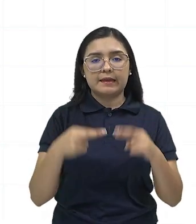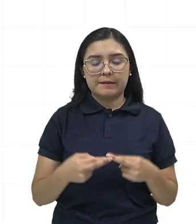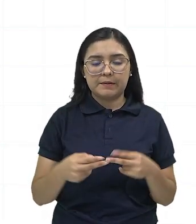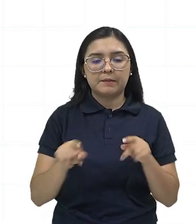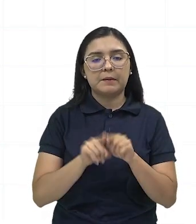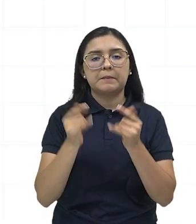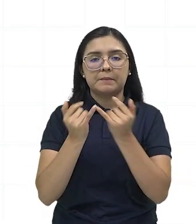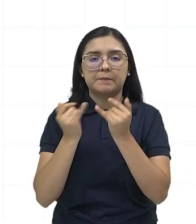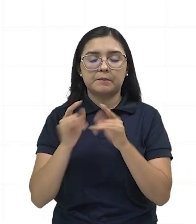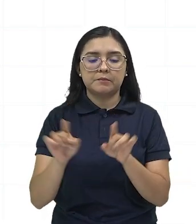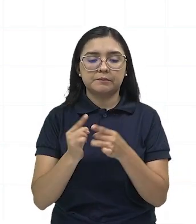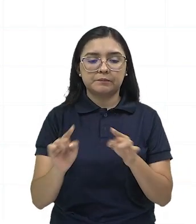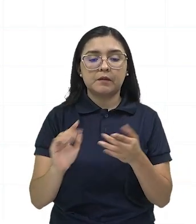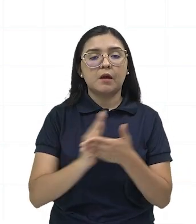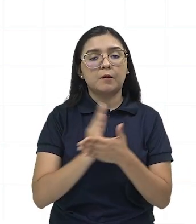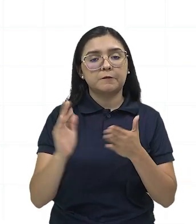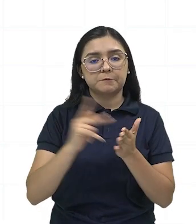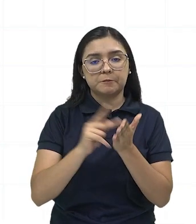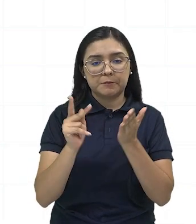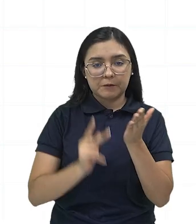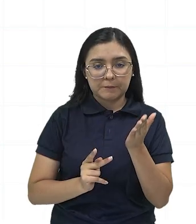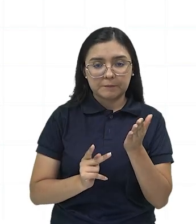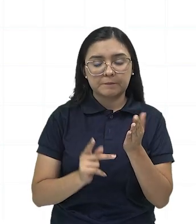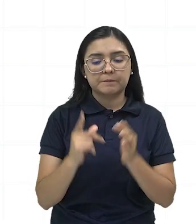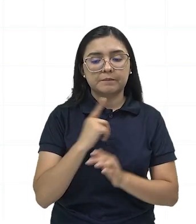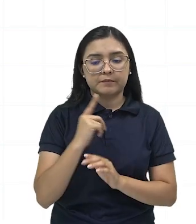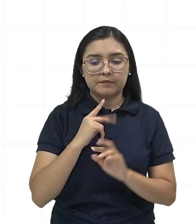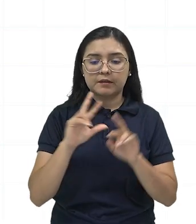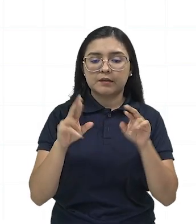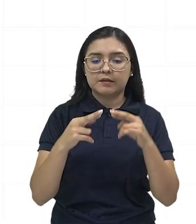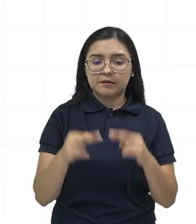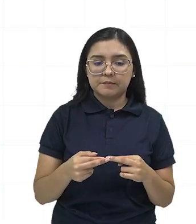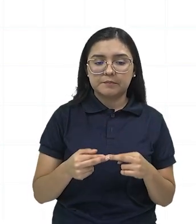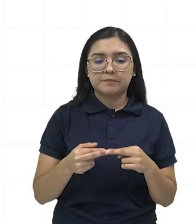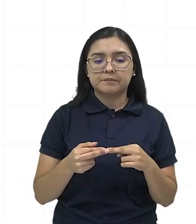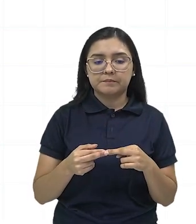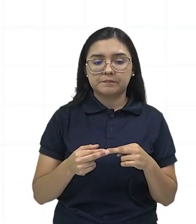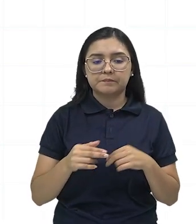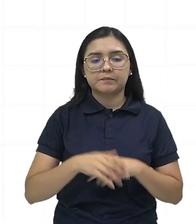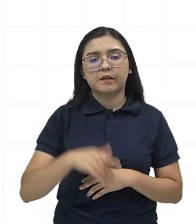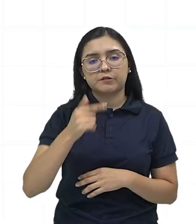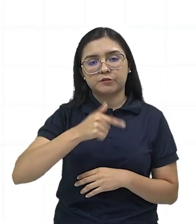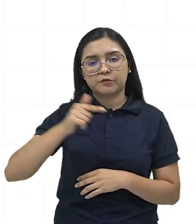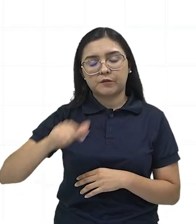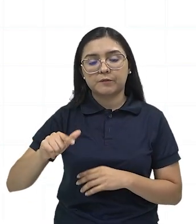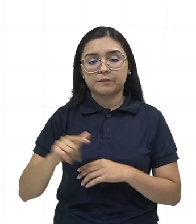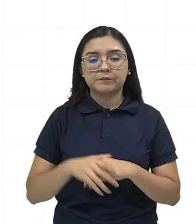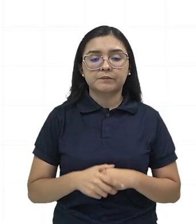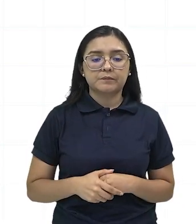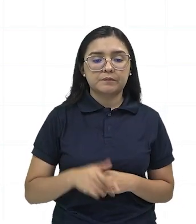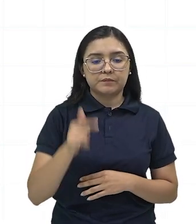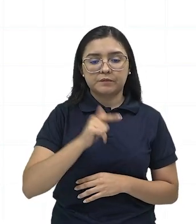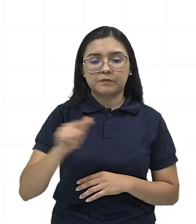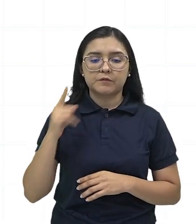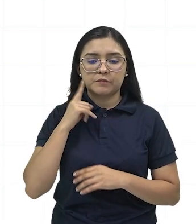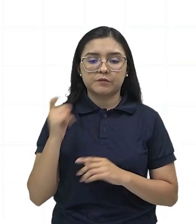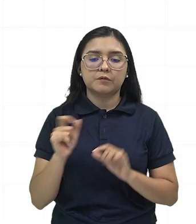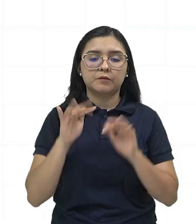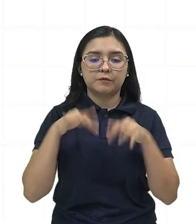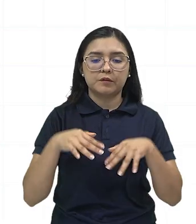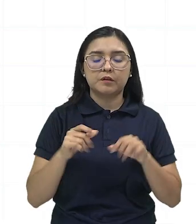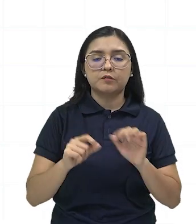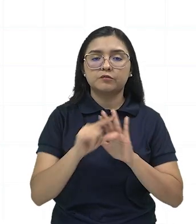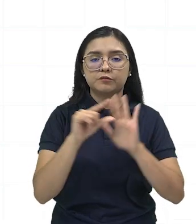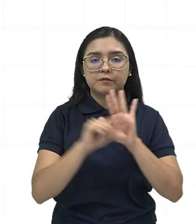da música. Alguns poemas, eles contêm rimas, que são as repetições de sons no